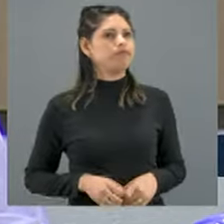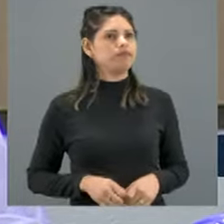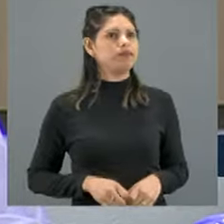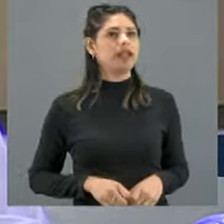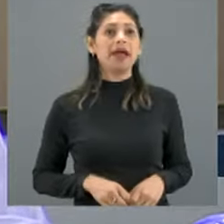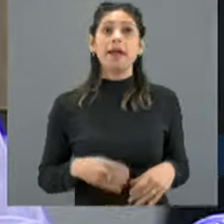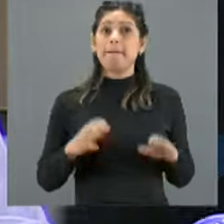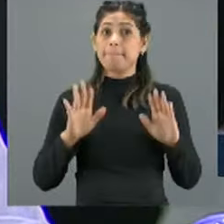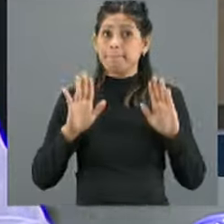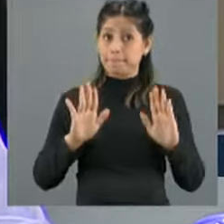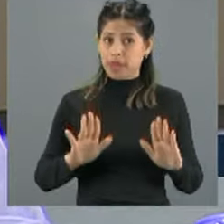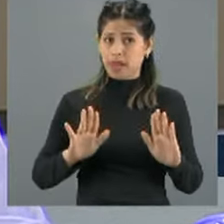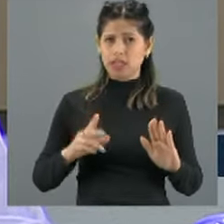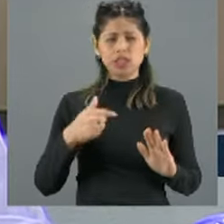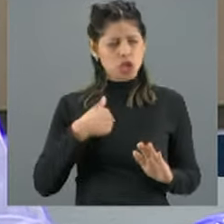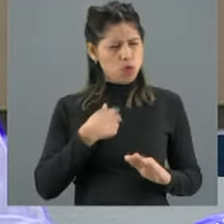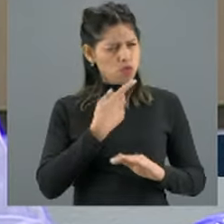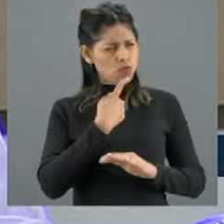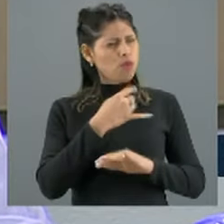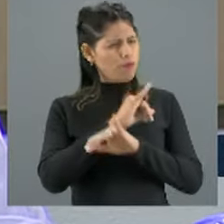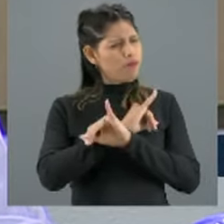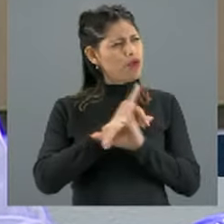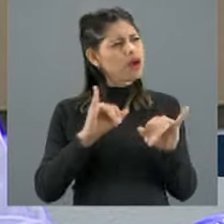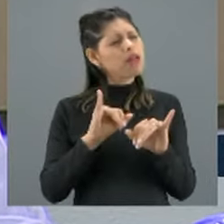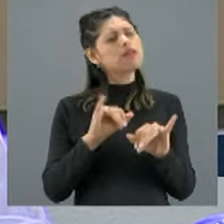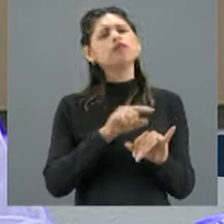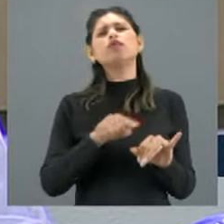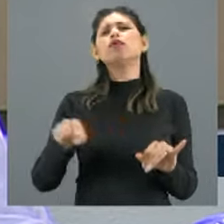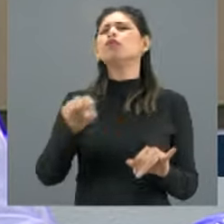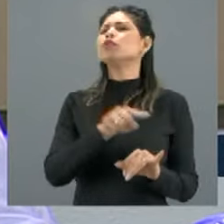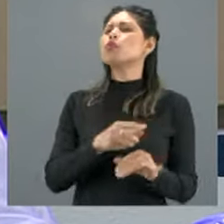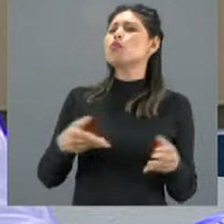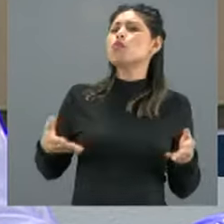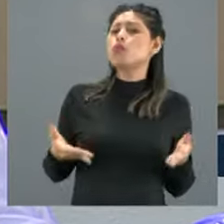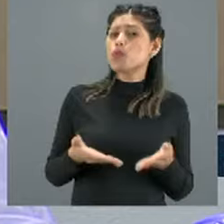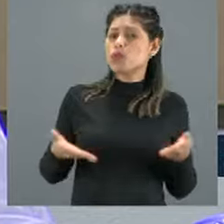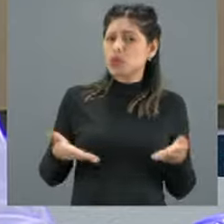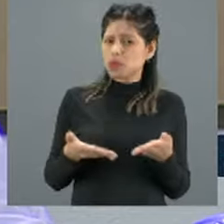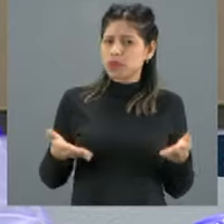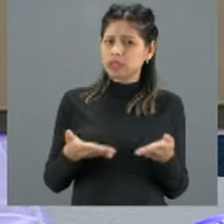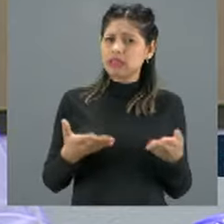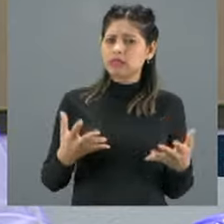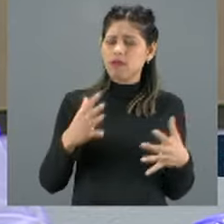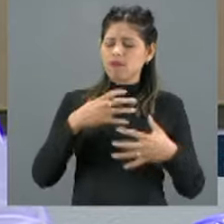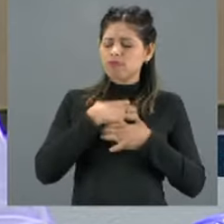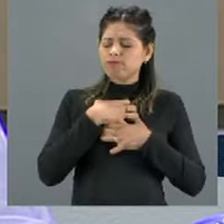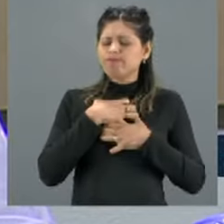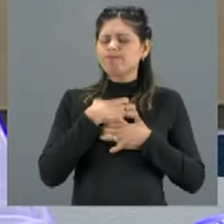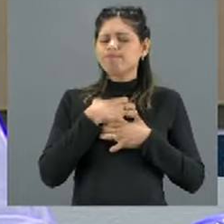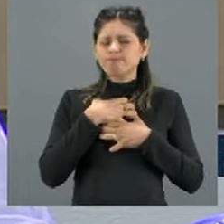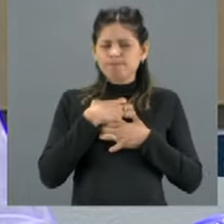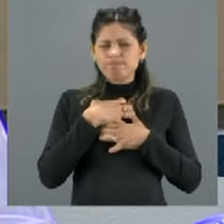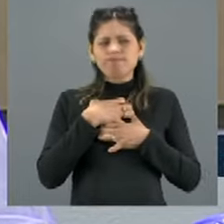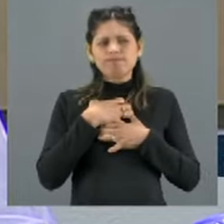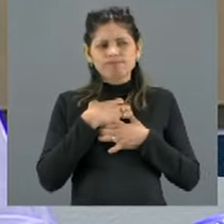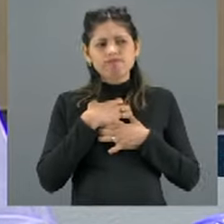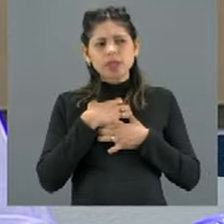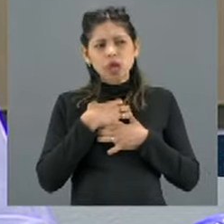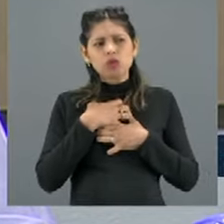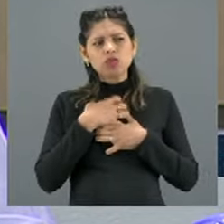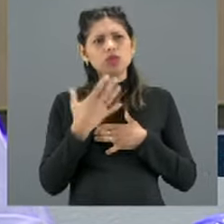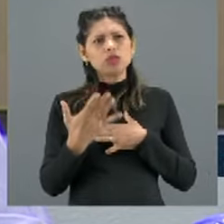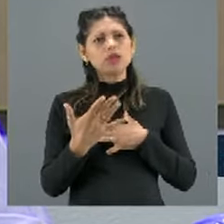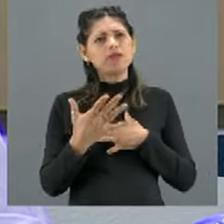Por que isso aí estou dizendo? Hoje, para mim, surpresa que deu para